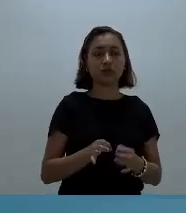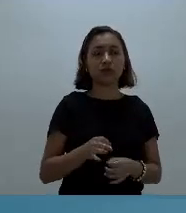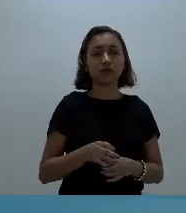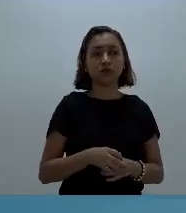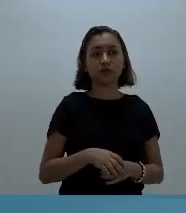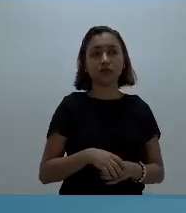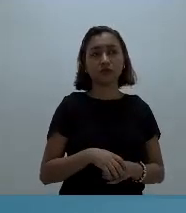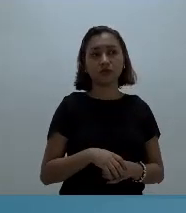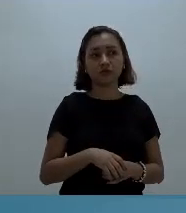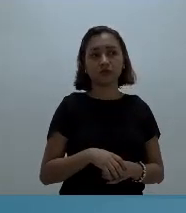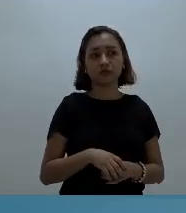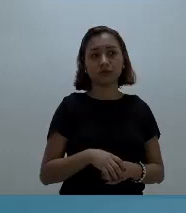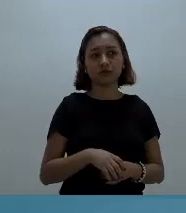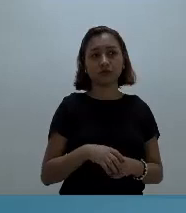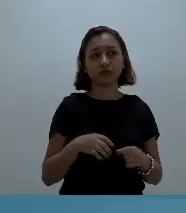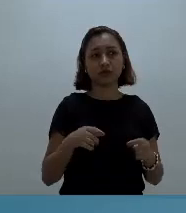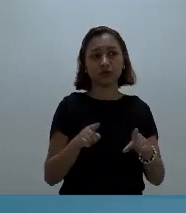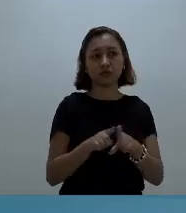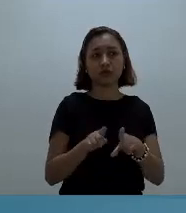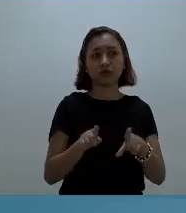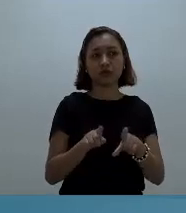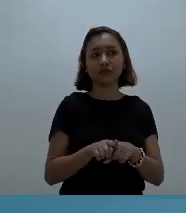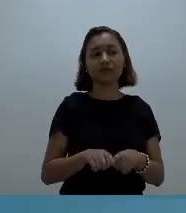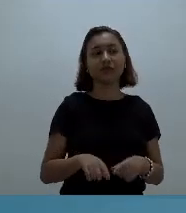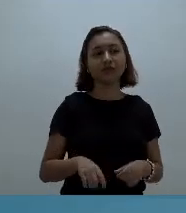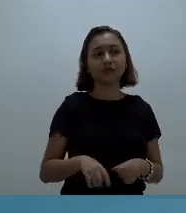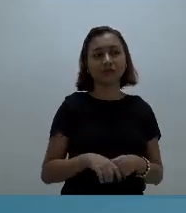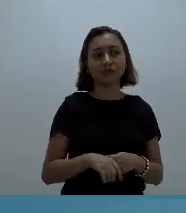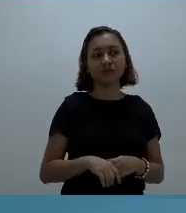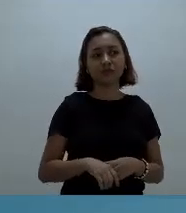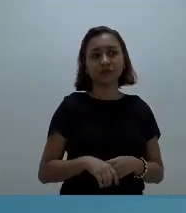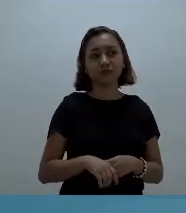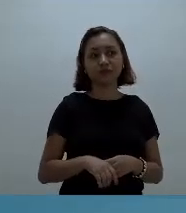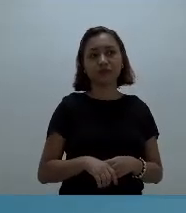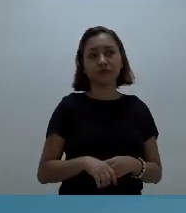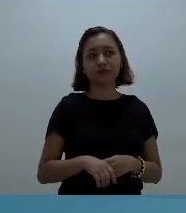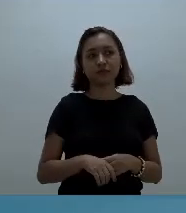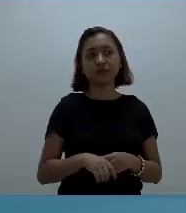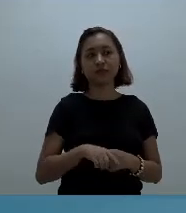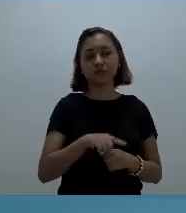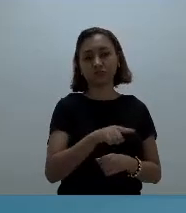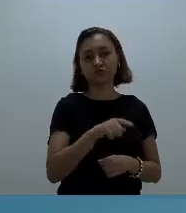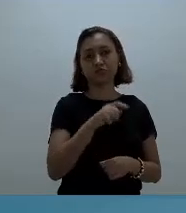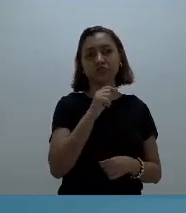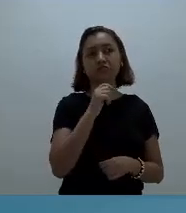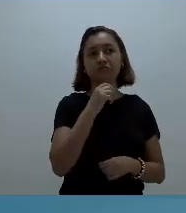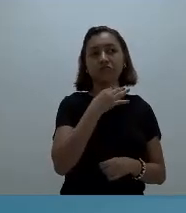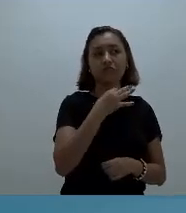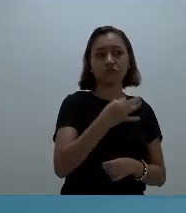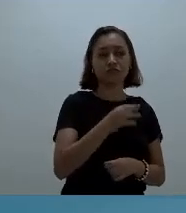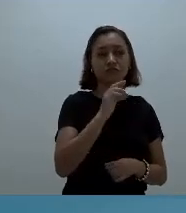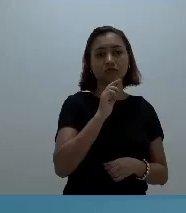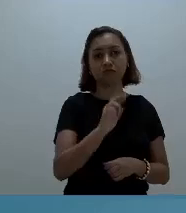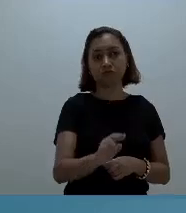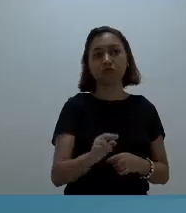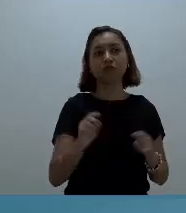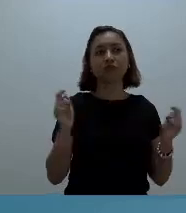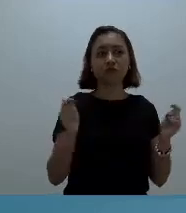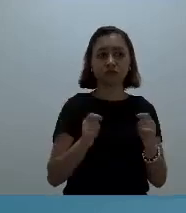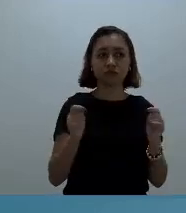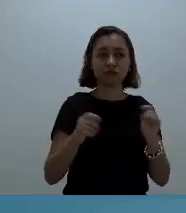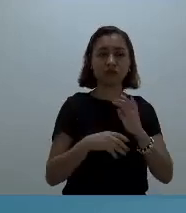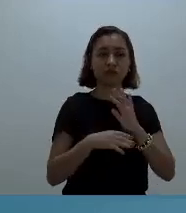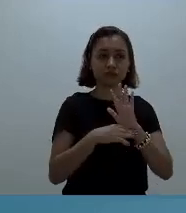em relação à designação do MPS para fim de interrogatório. Seguinte, então, fixado no parágrafo 1º do artigo 14, parágrafo 2º,